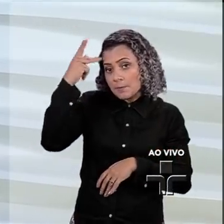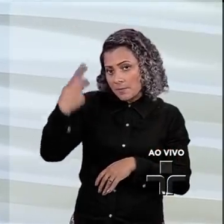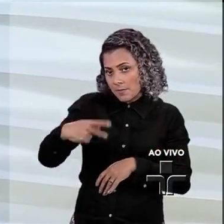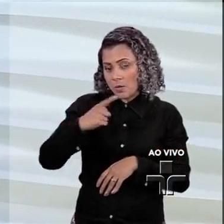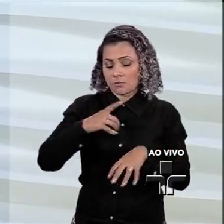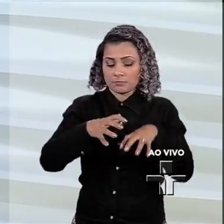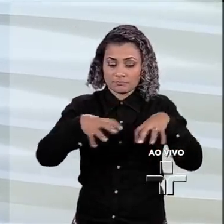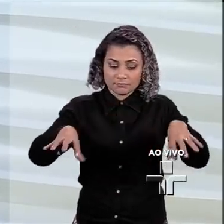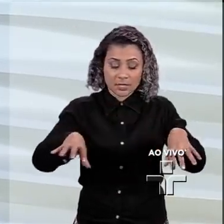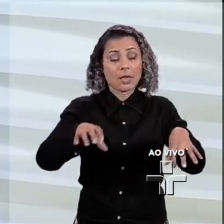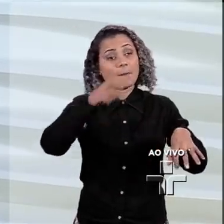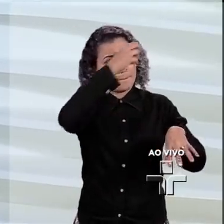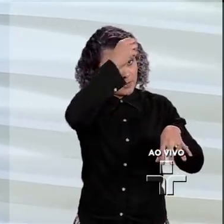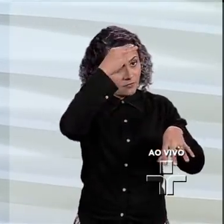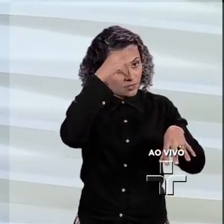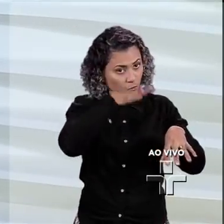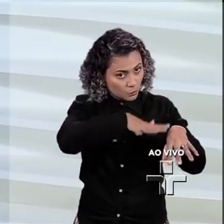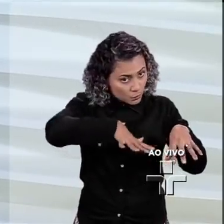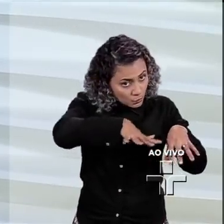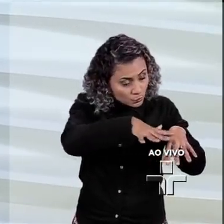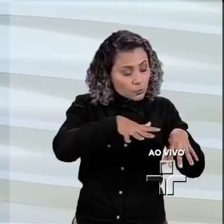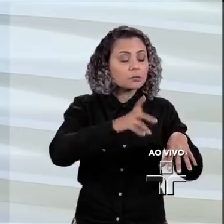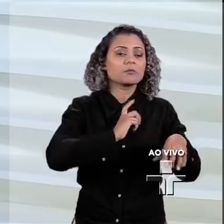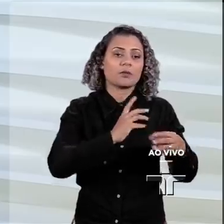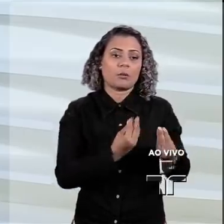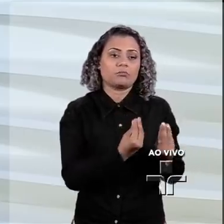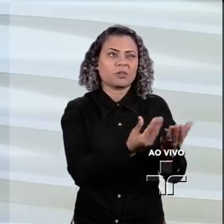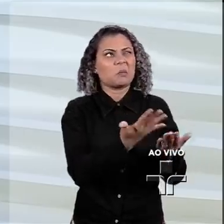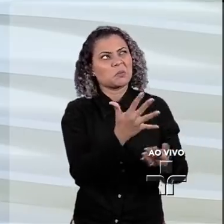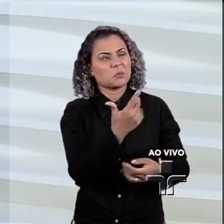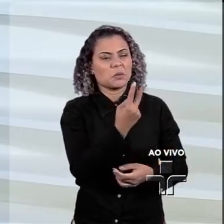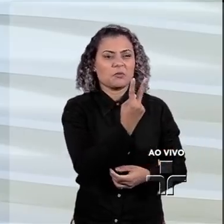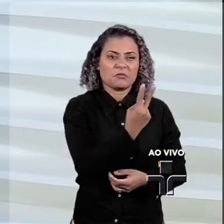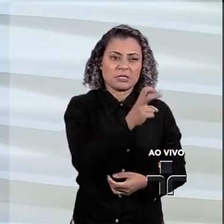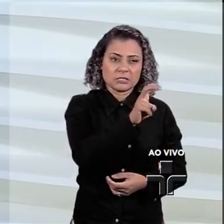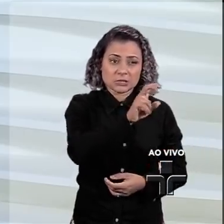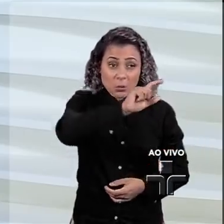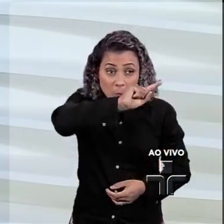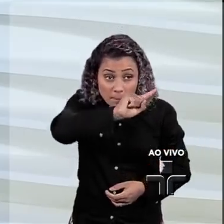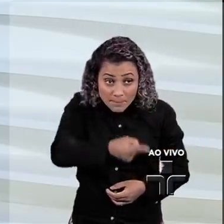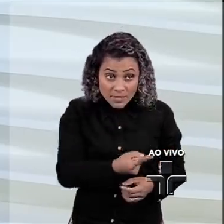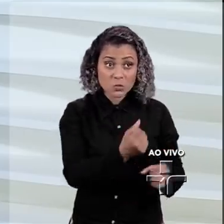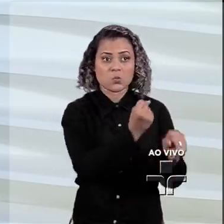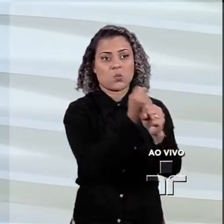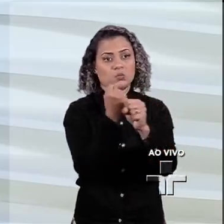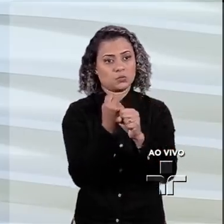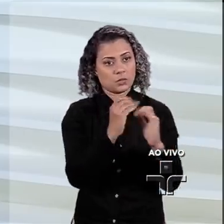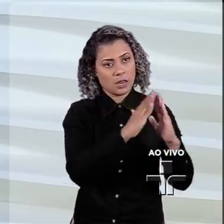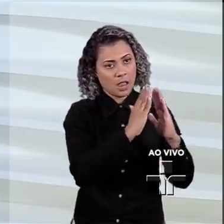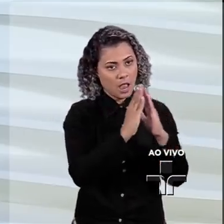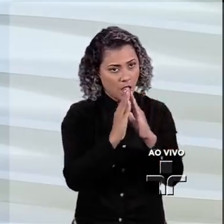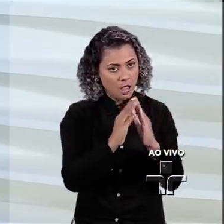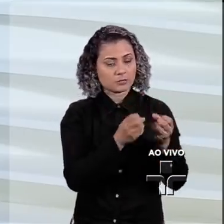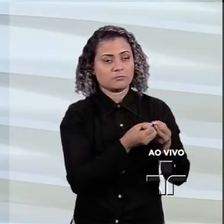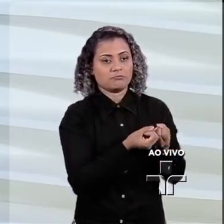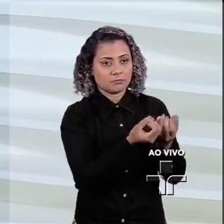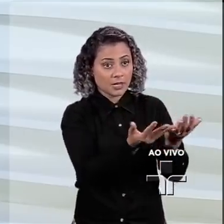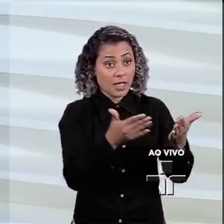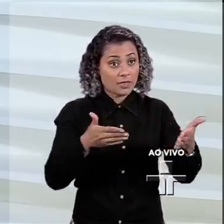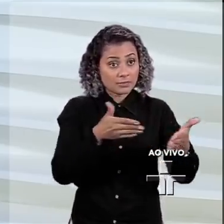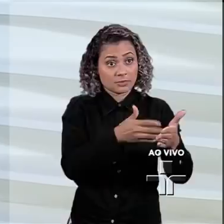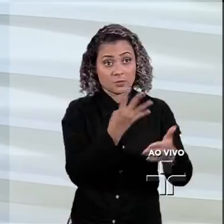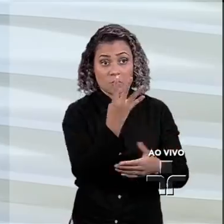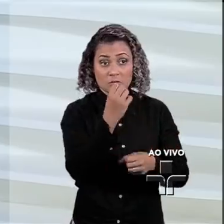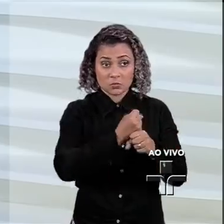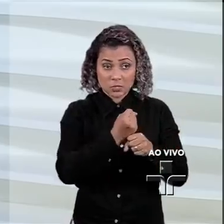própria Prefeitura, a gente deve entregar algo em torno de 25 mil unidades habitacionais ao longo de 4 anos, não